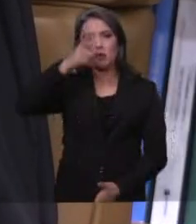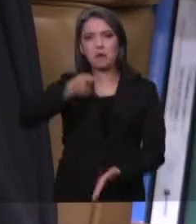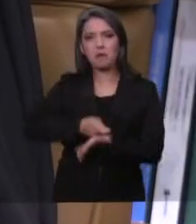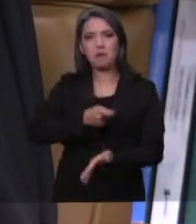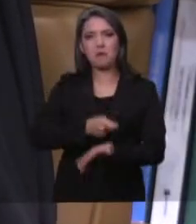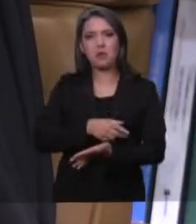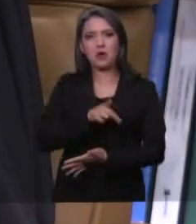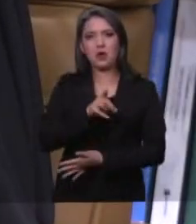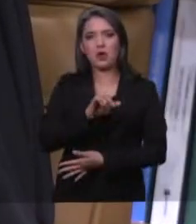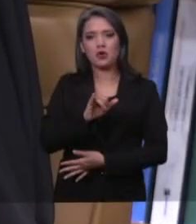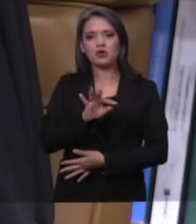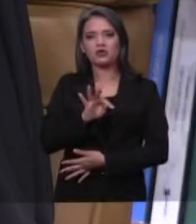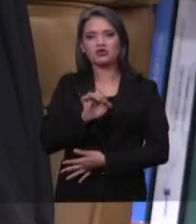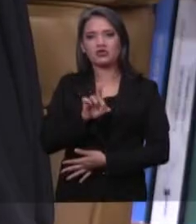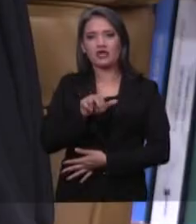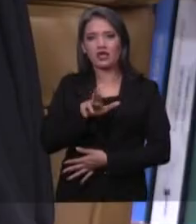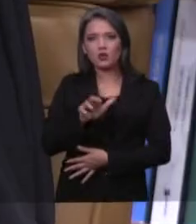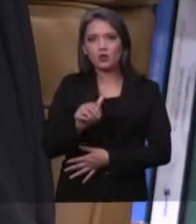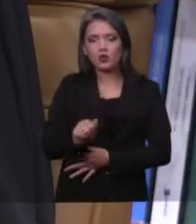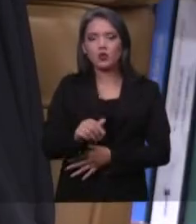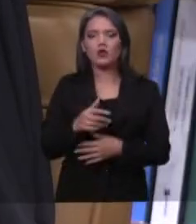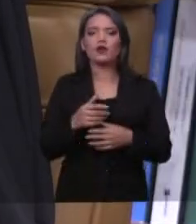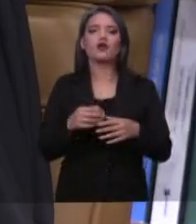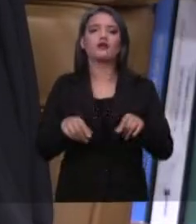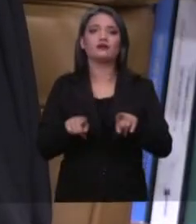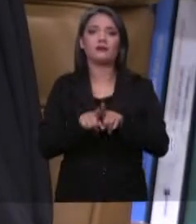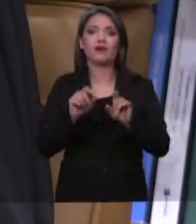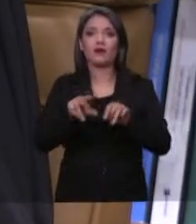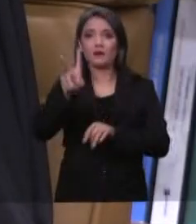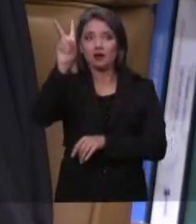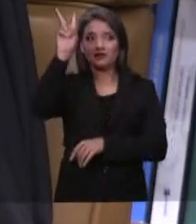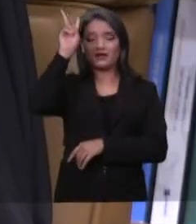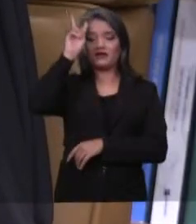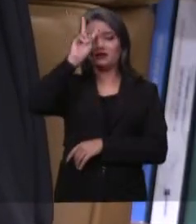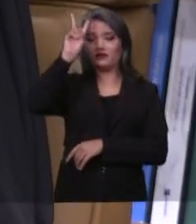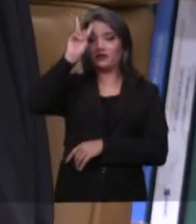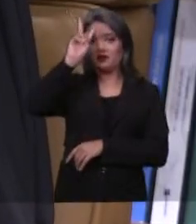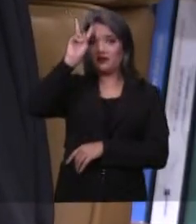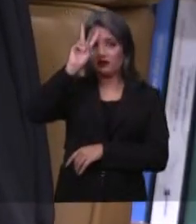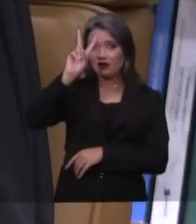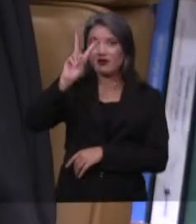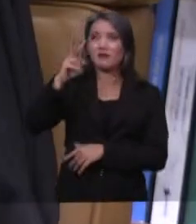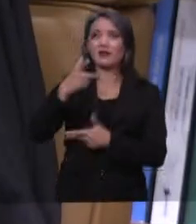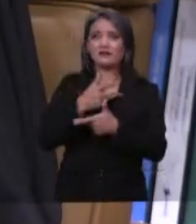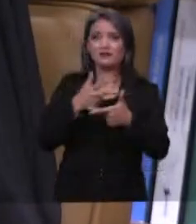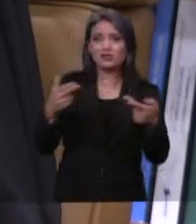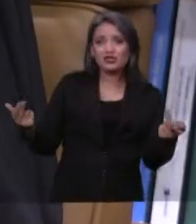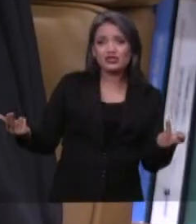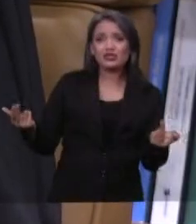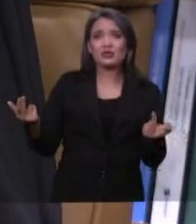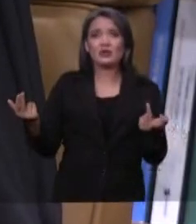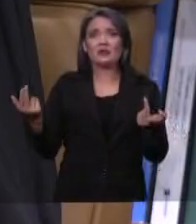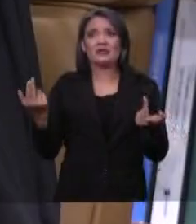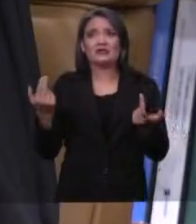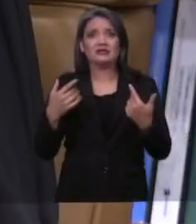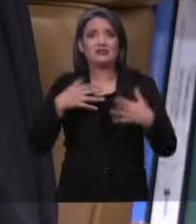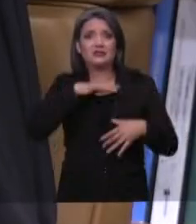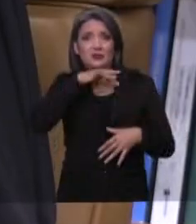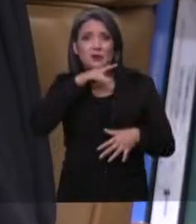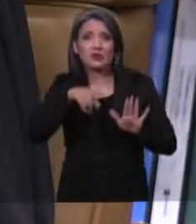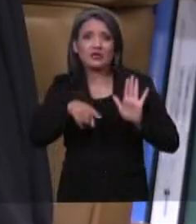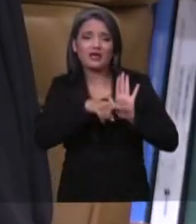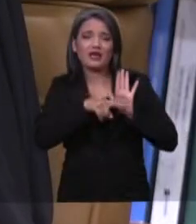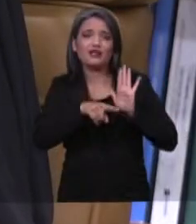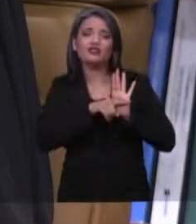é, de novo, reavivar fantasmas que assombraram eu diria, a geração de todos nós